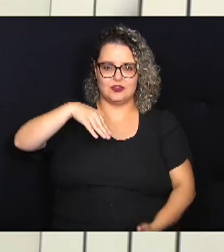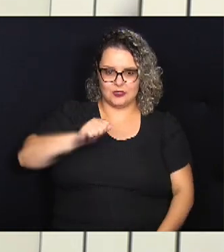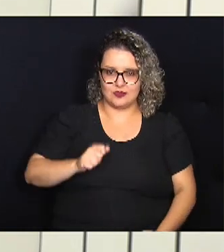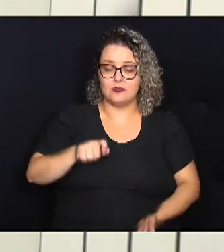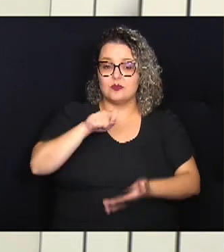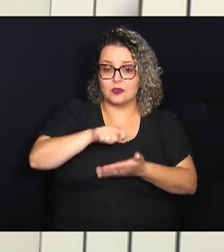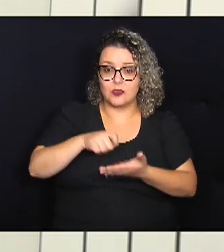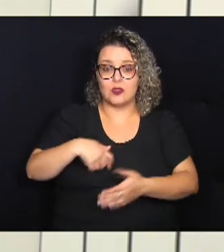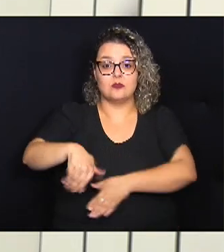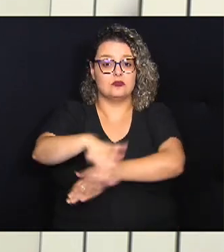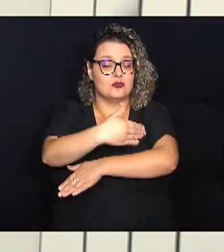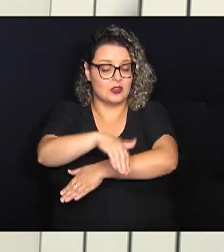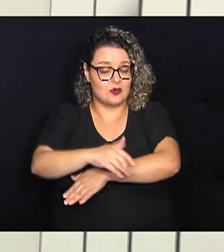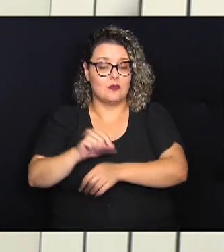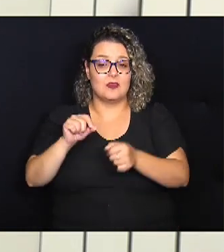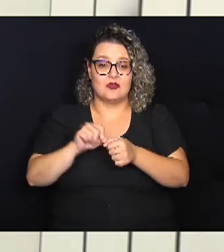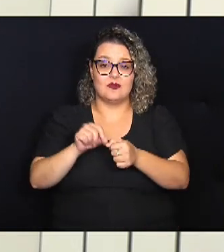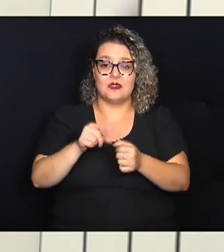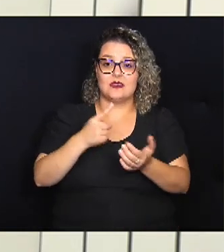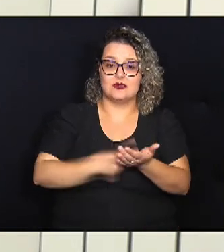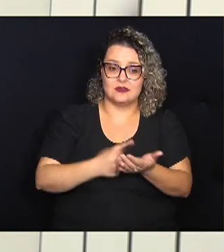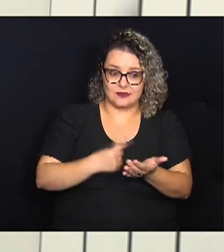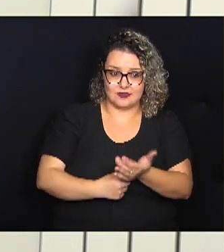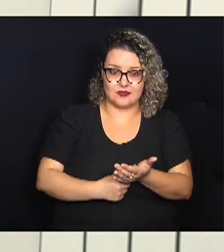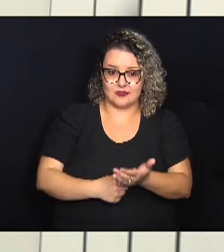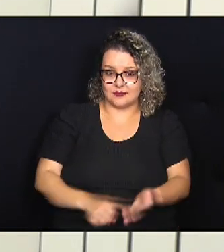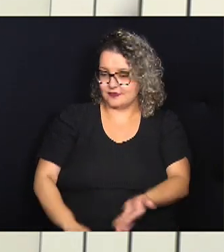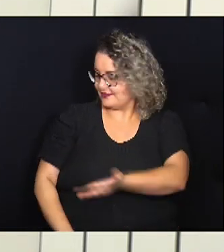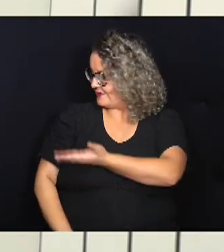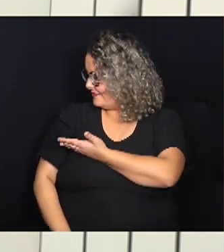endereço para você fazer o agendamento: